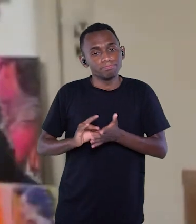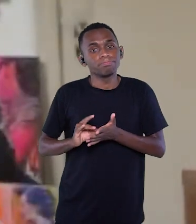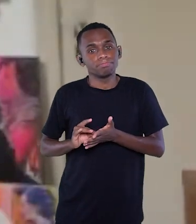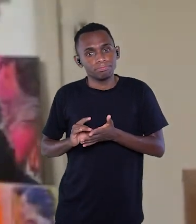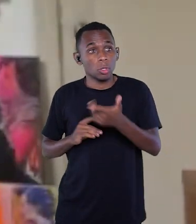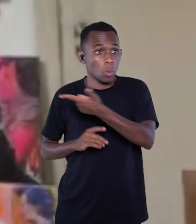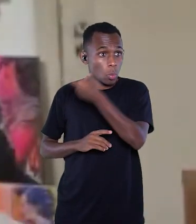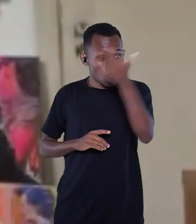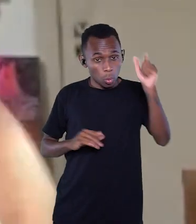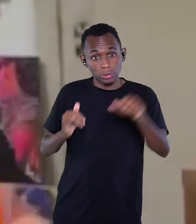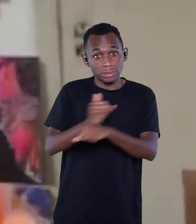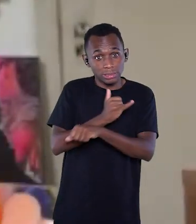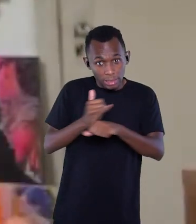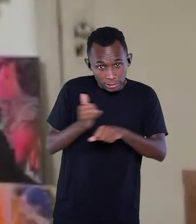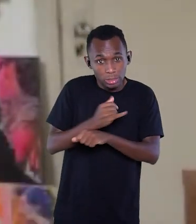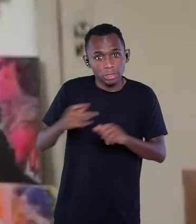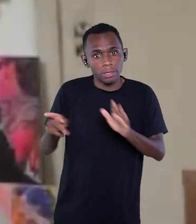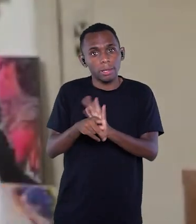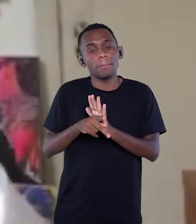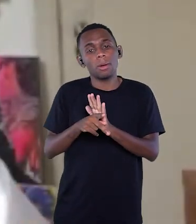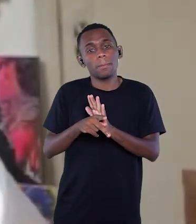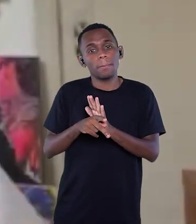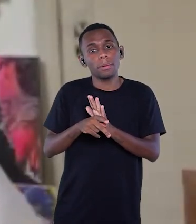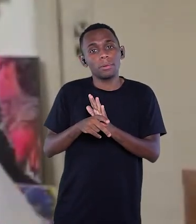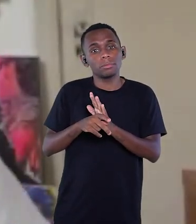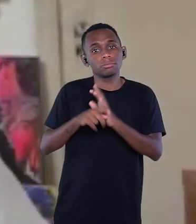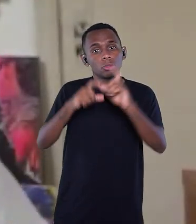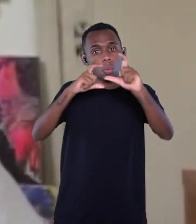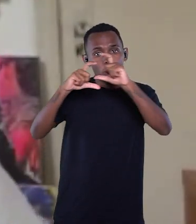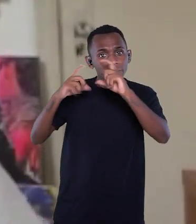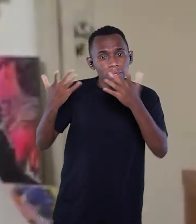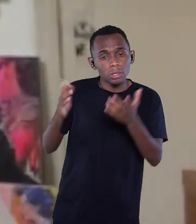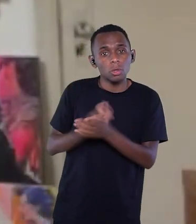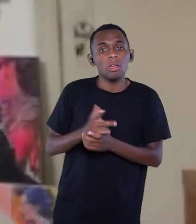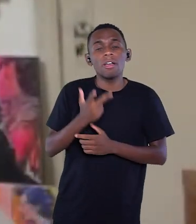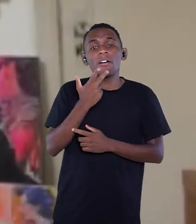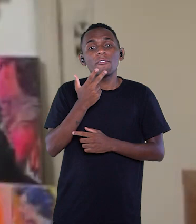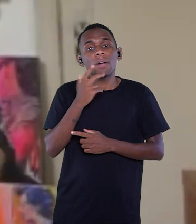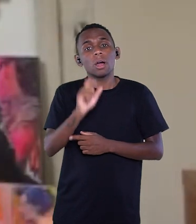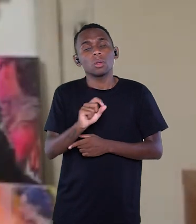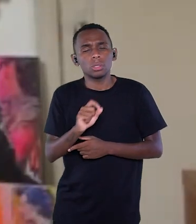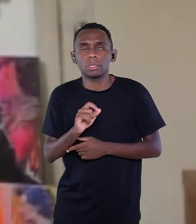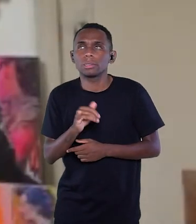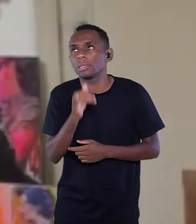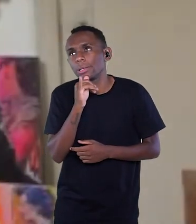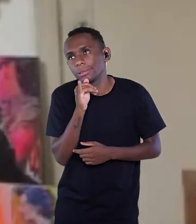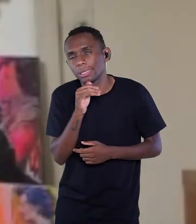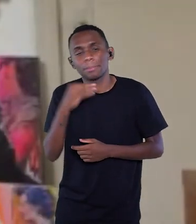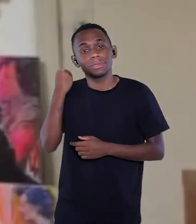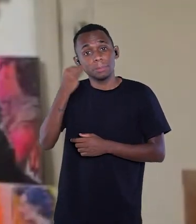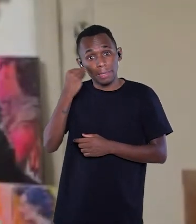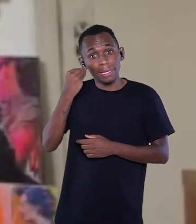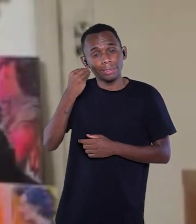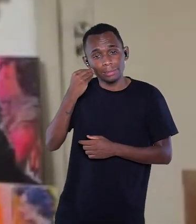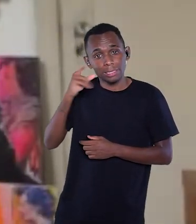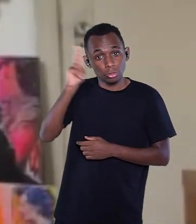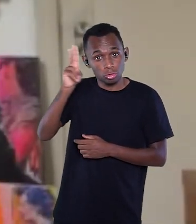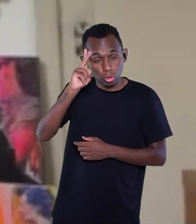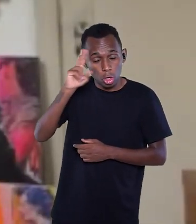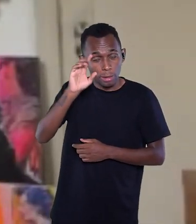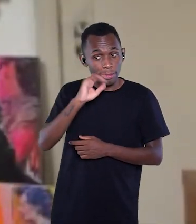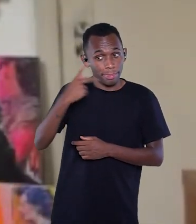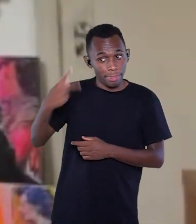num outro meio, que é o quadrinho, que é a Alison Dash. Ela escreve, por exemplo, a história dela. O